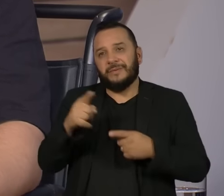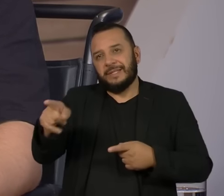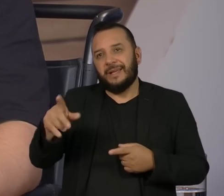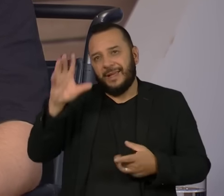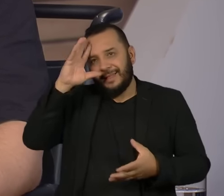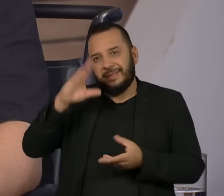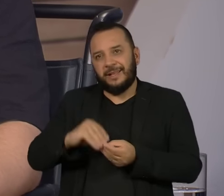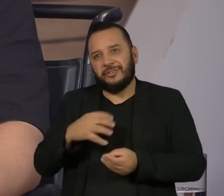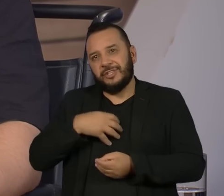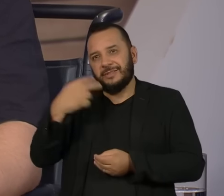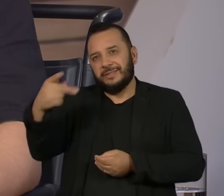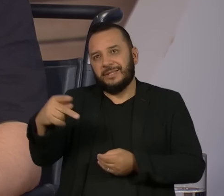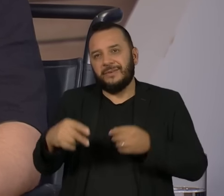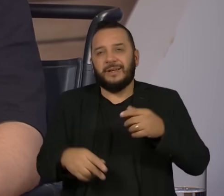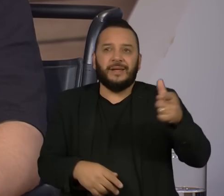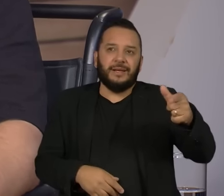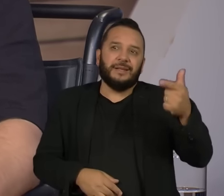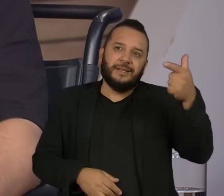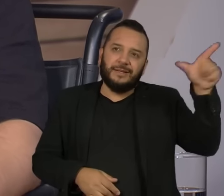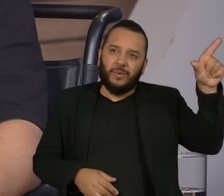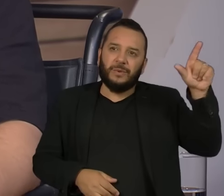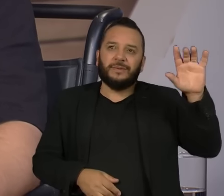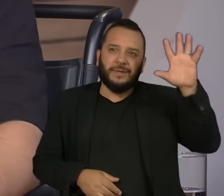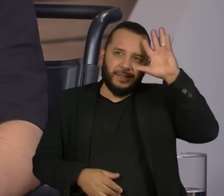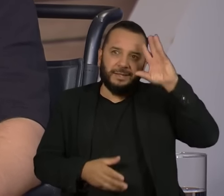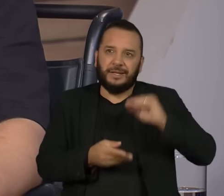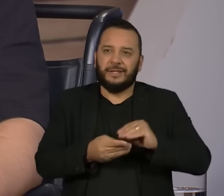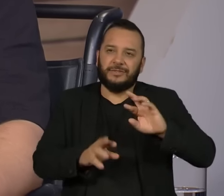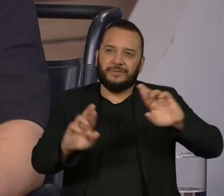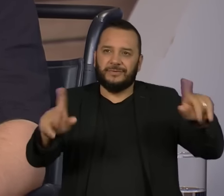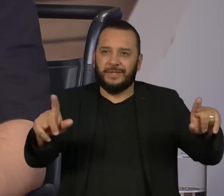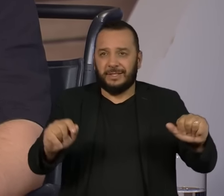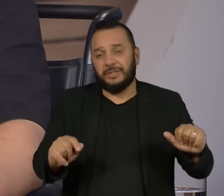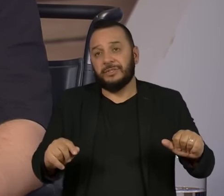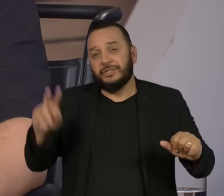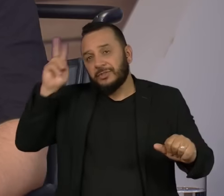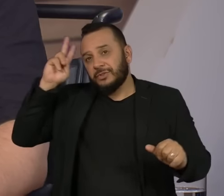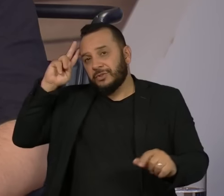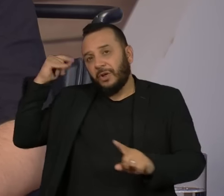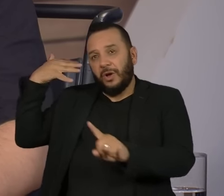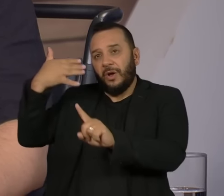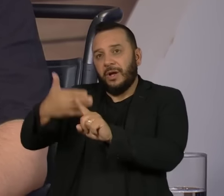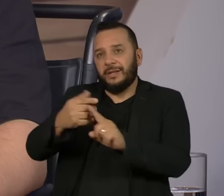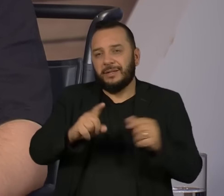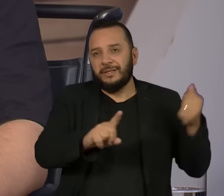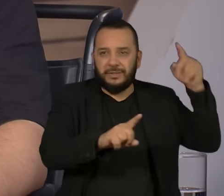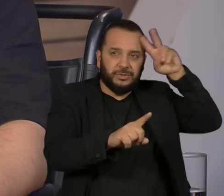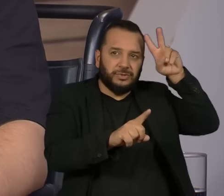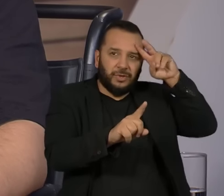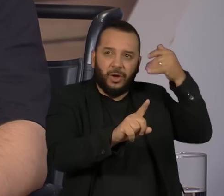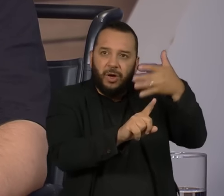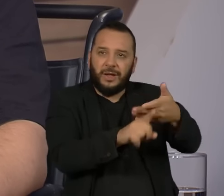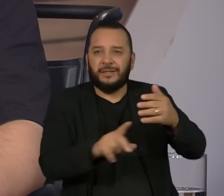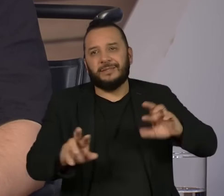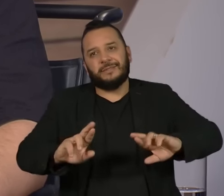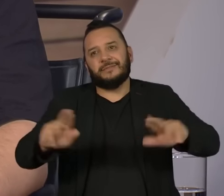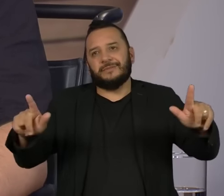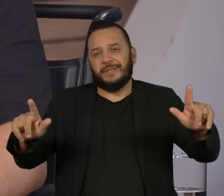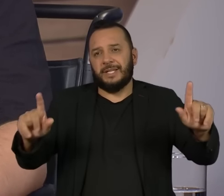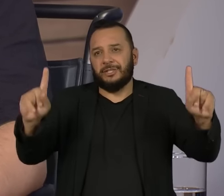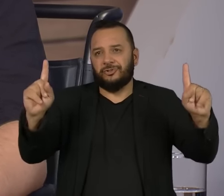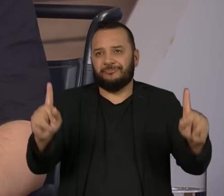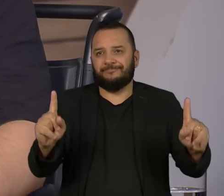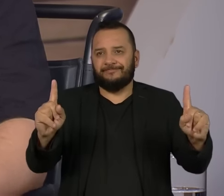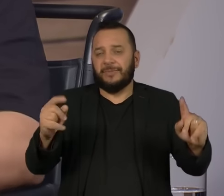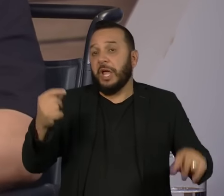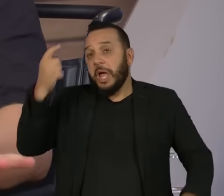porque ele é uma pessoa autônoma e que também teve uma história de vida diferente da sua. Como essas pessoas querem pensamento único, não é?